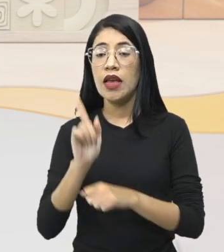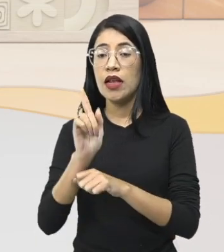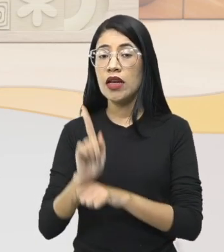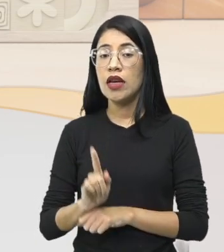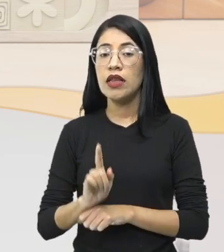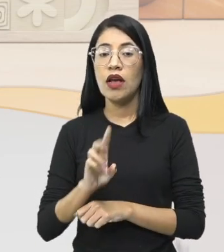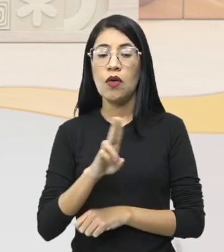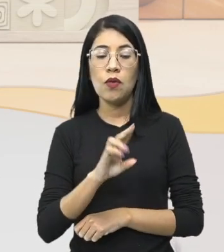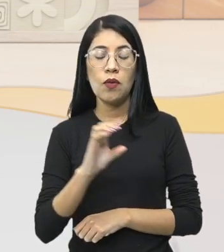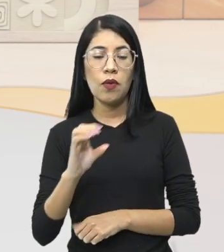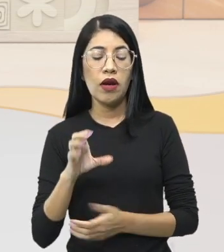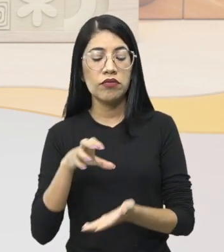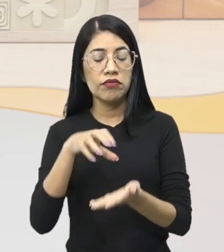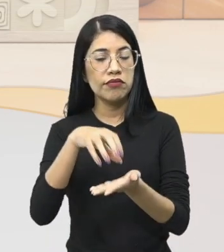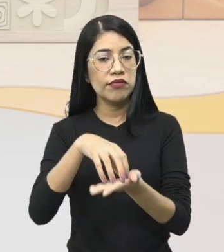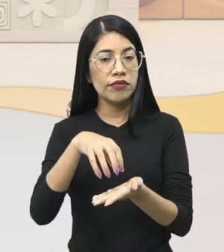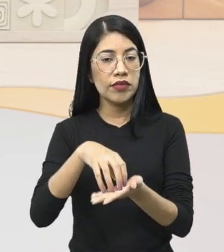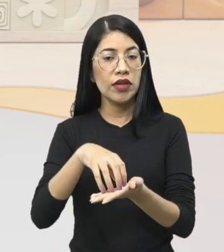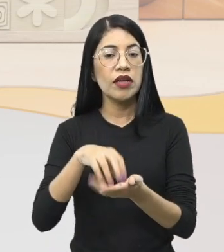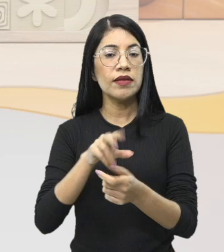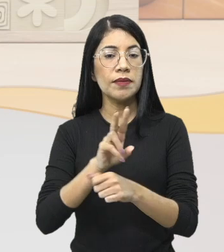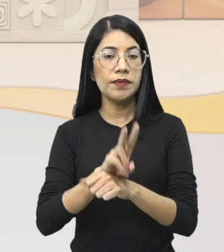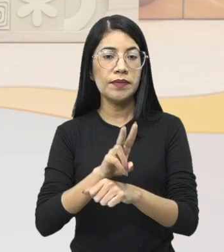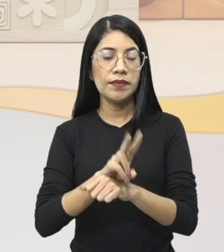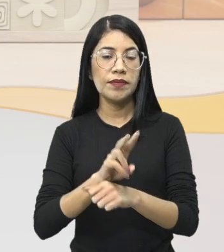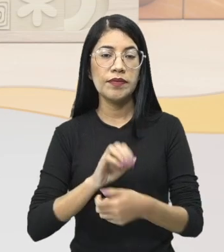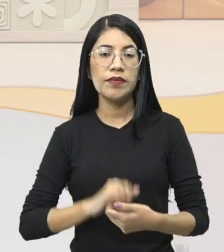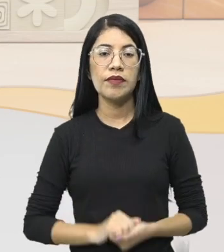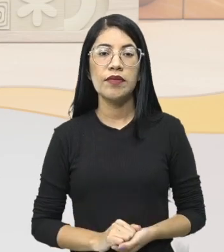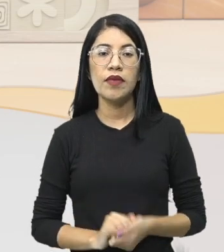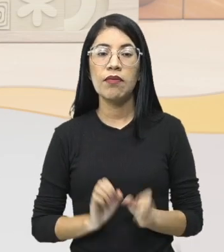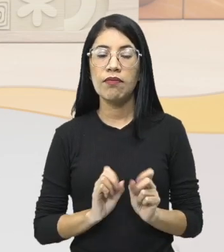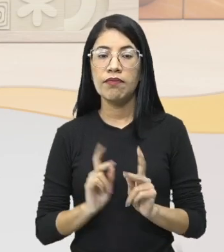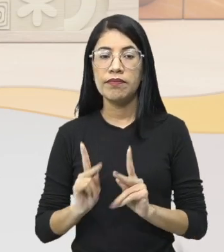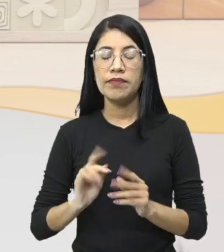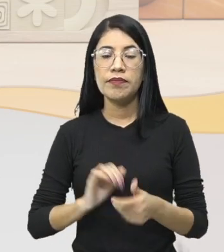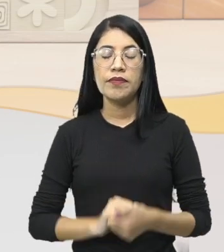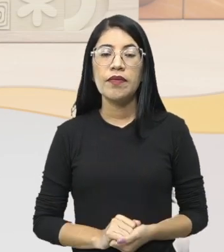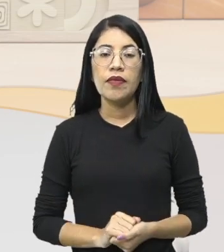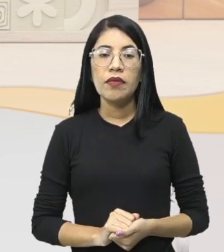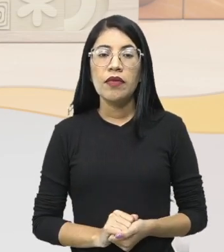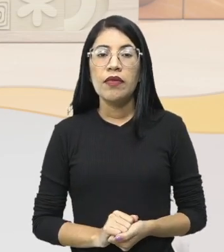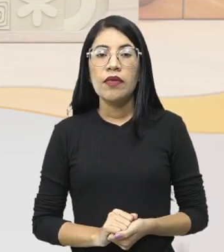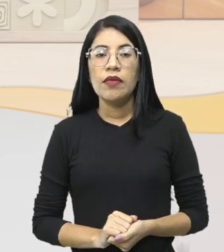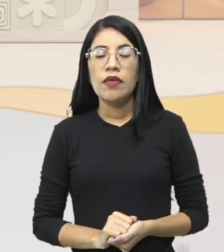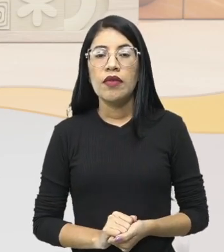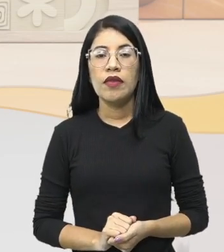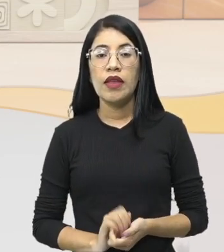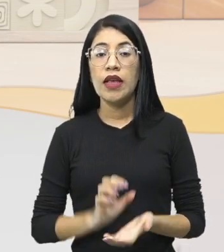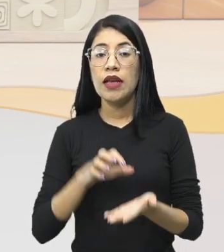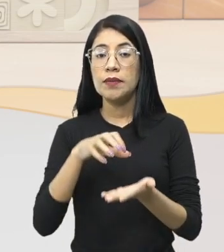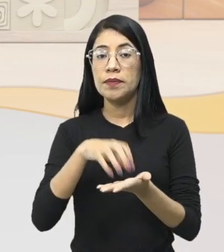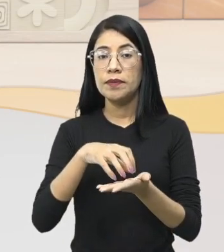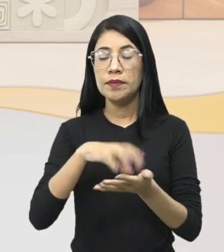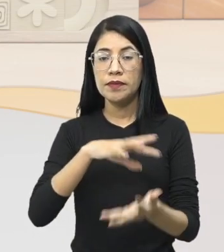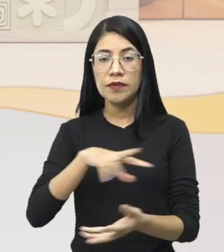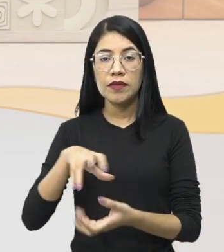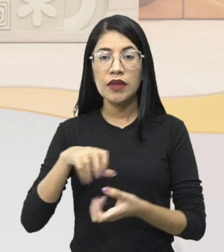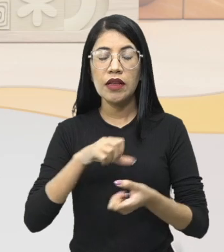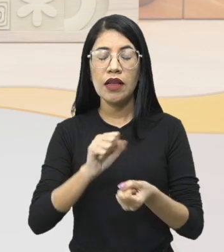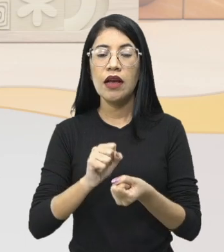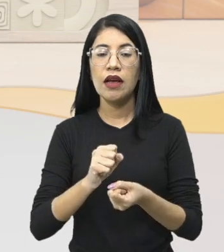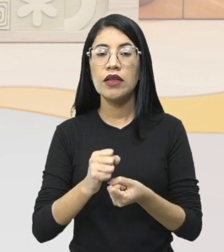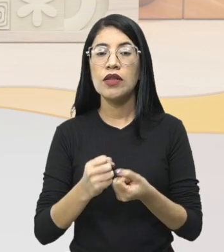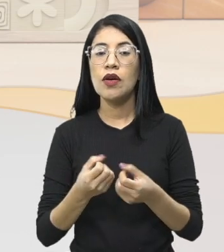gestão dessa UC, que é essa unidade de conservação, certo? A unidade de uso sustentável